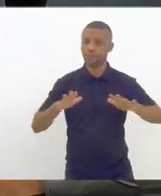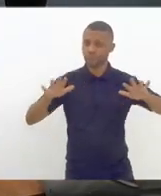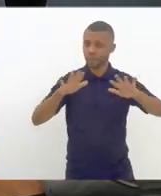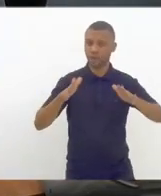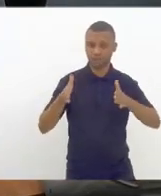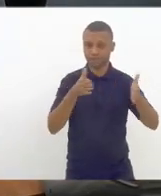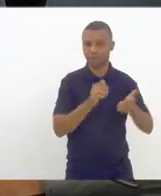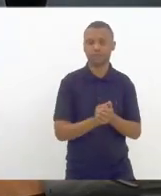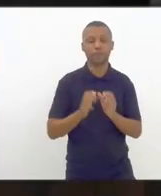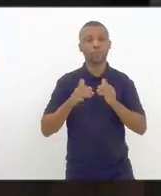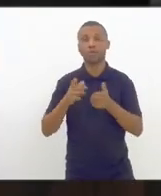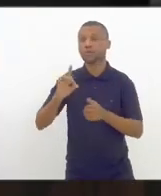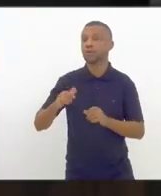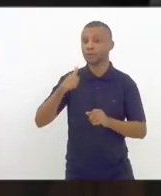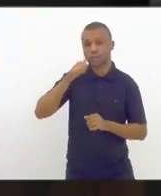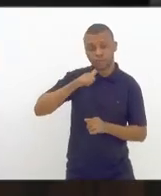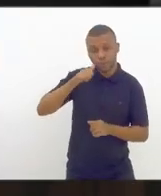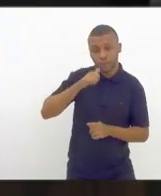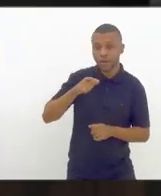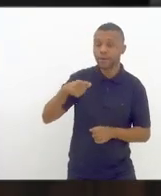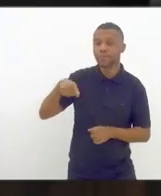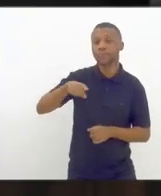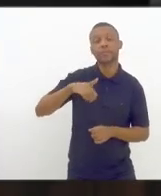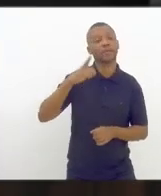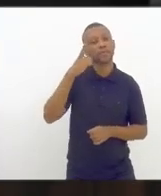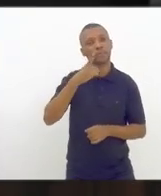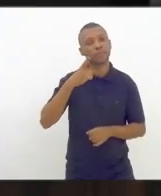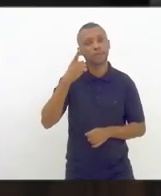Pela Comissão de Direito da Mulher, deputada...